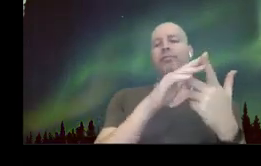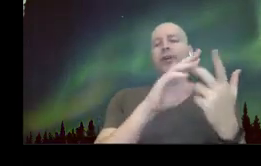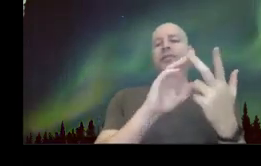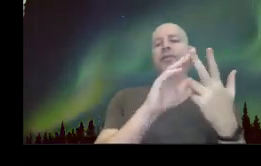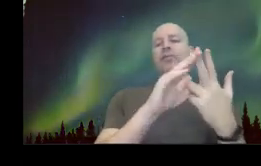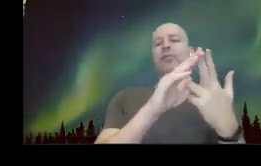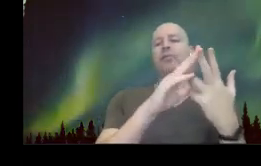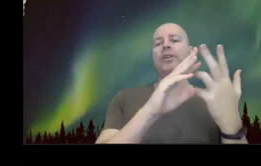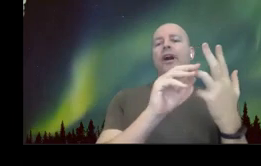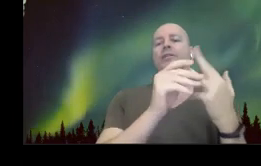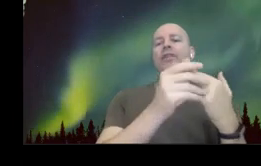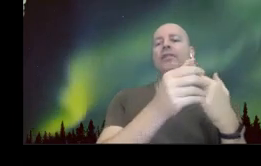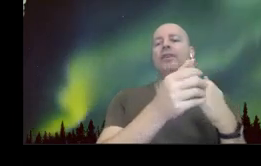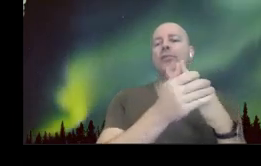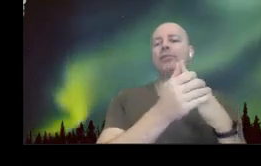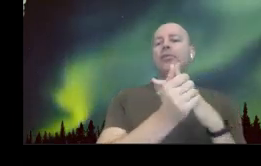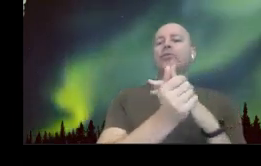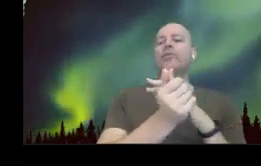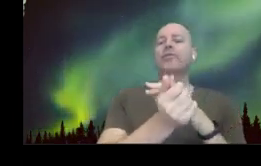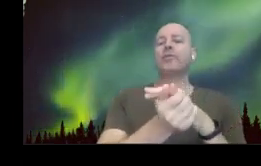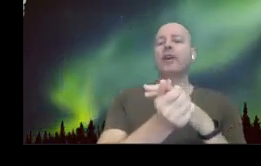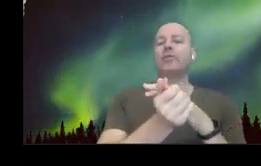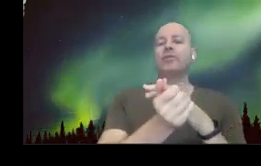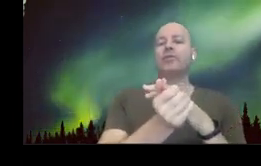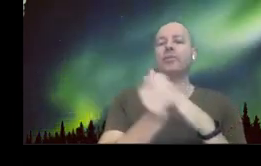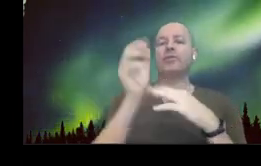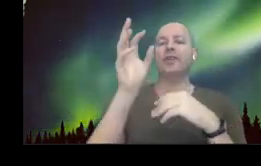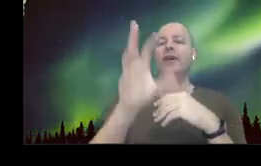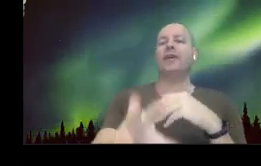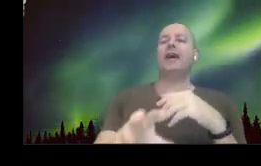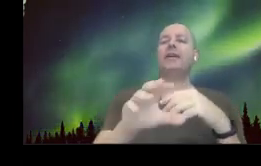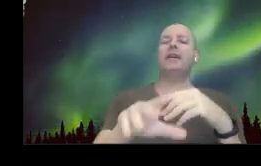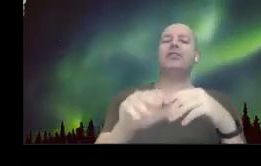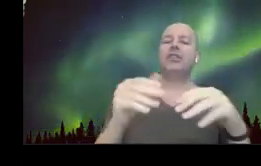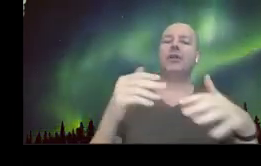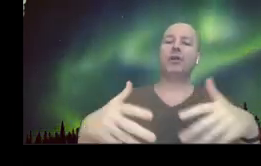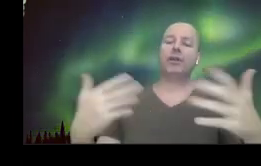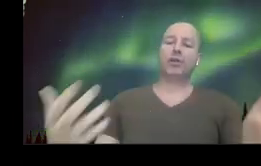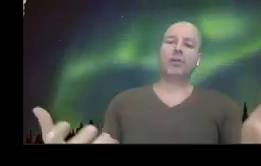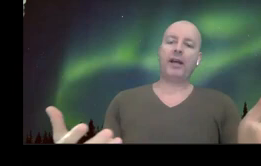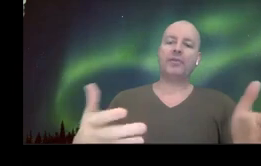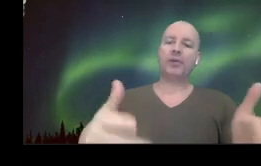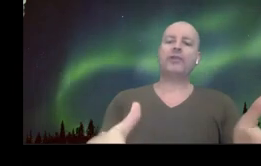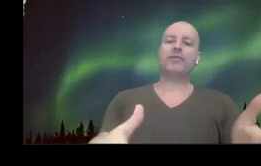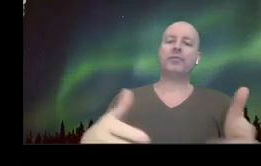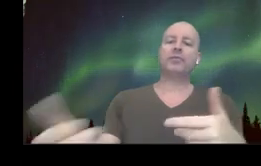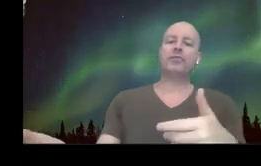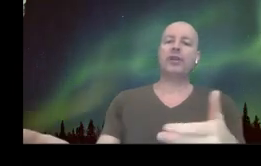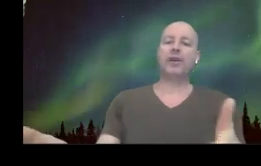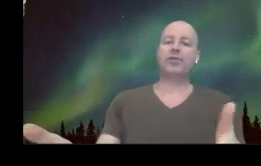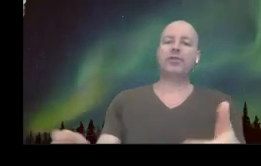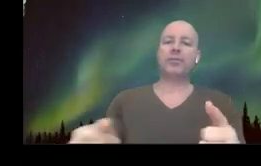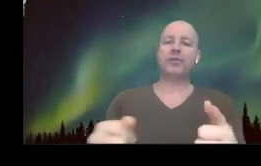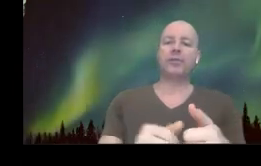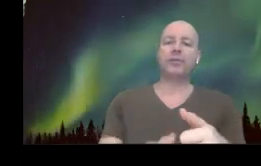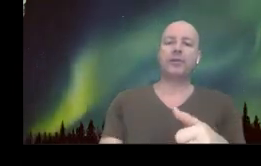indivíduo, população, comunidades, entramos em conservação e ecossistemas. E aqui a gente está abordando ao máximo a questão